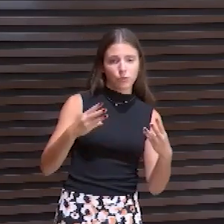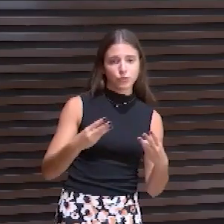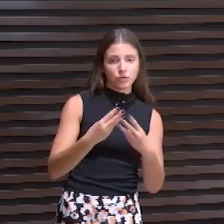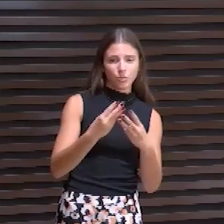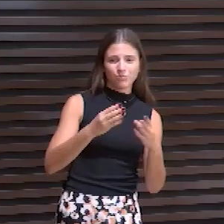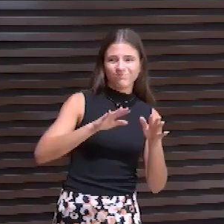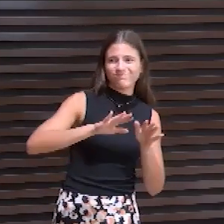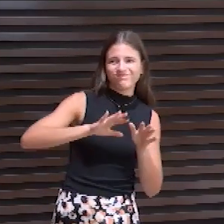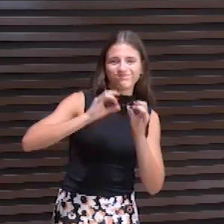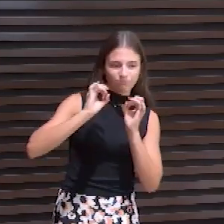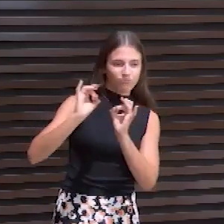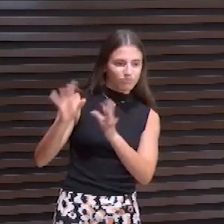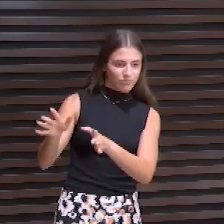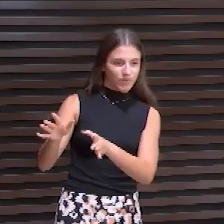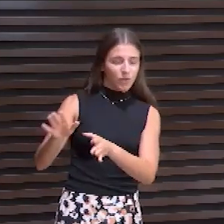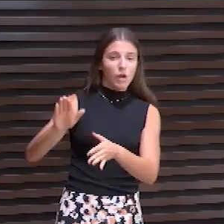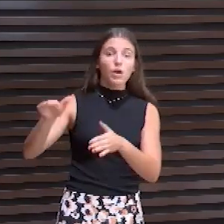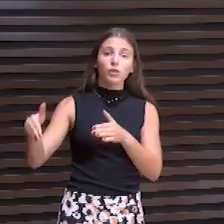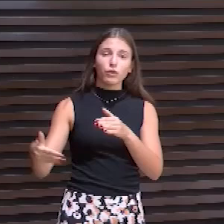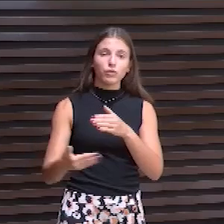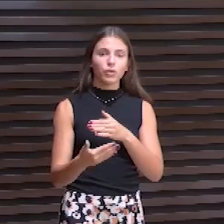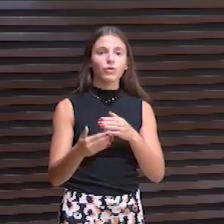Deus.